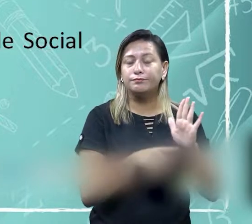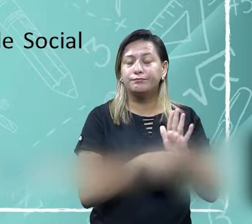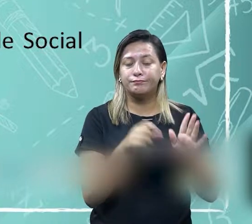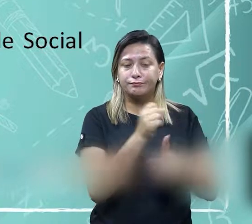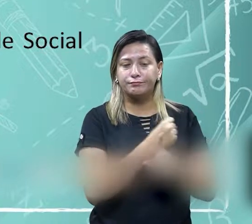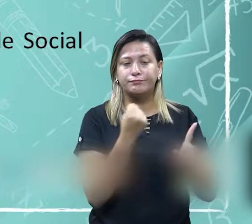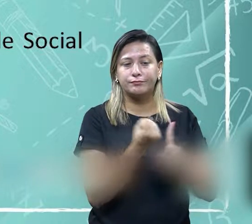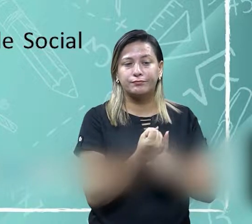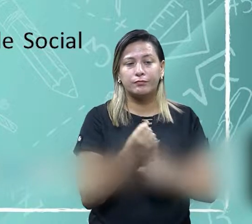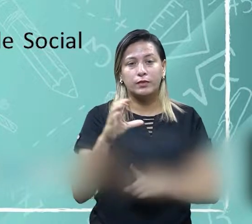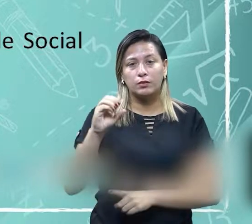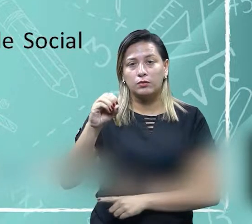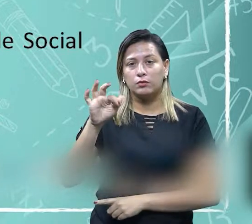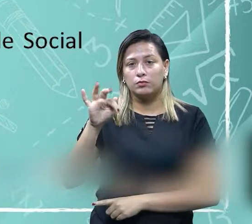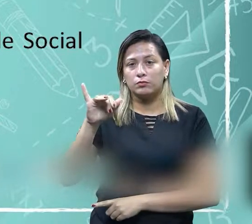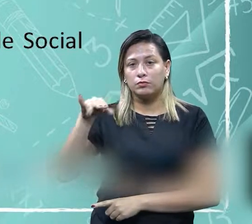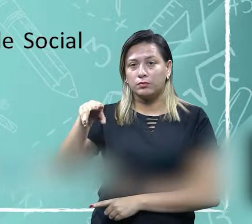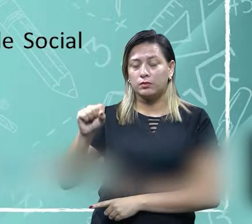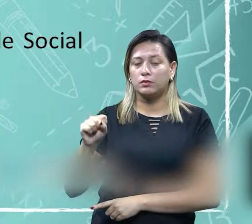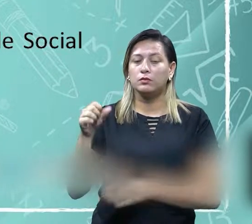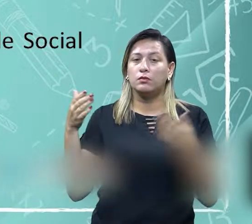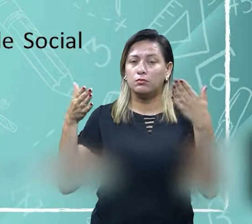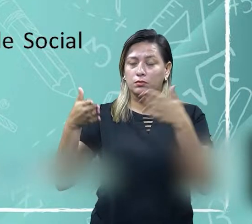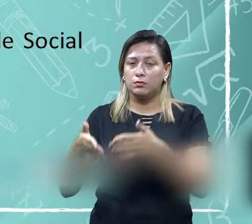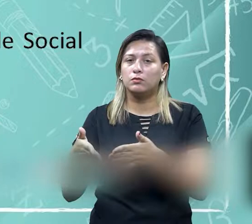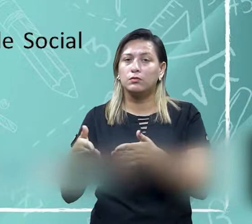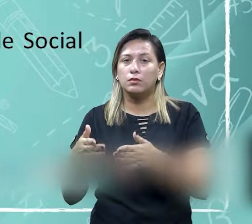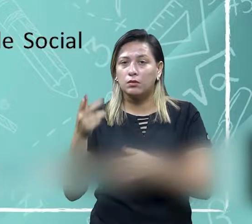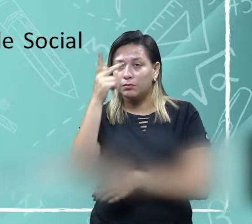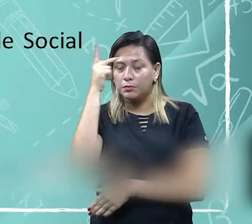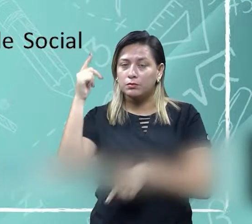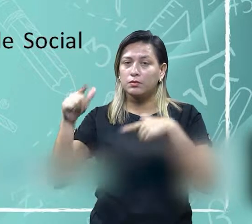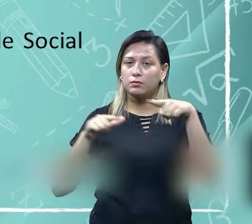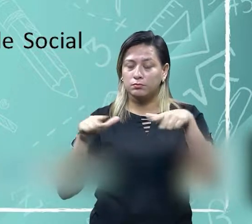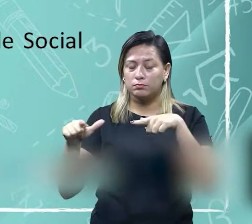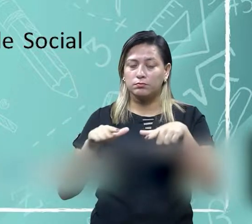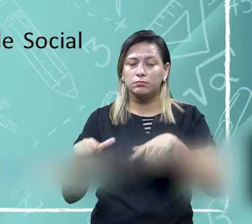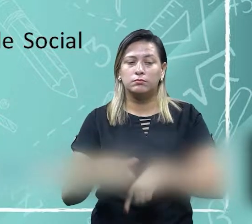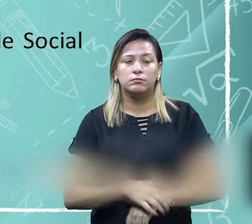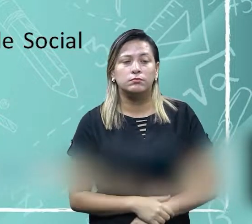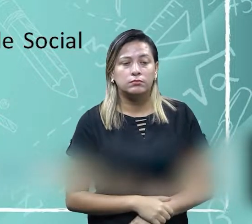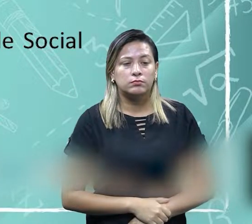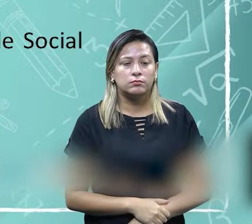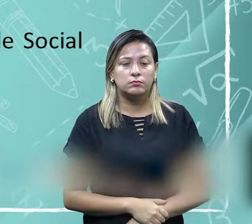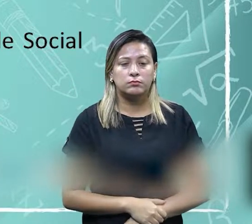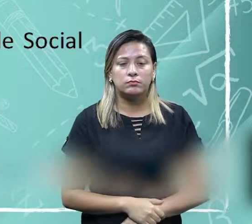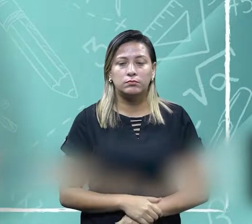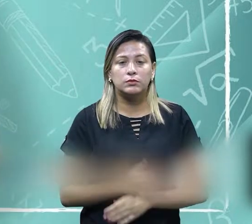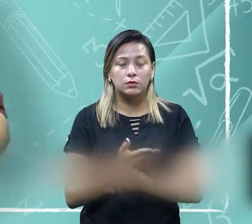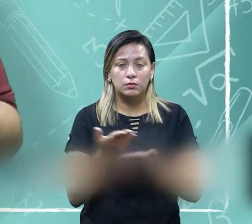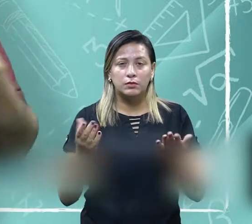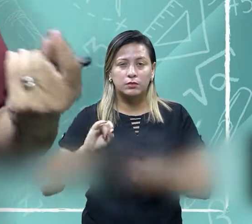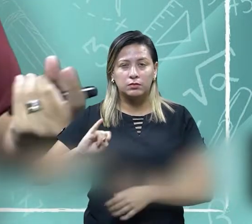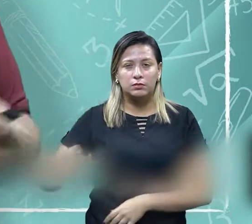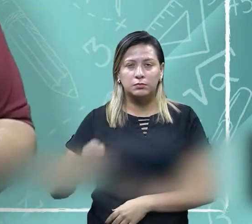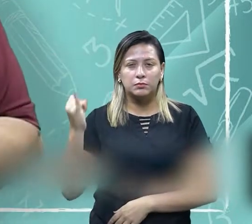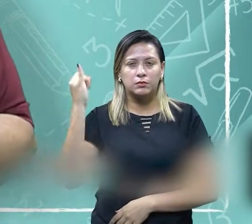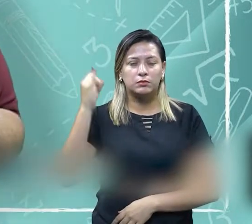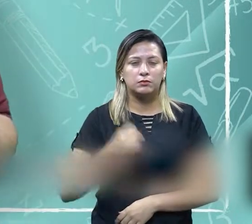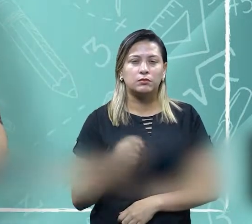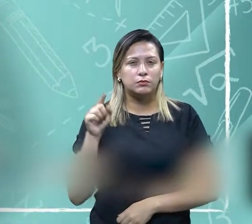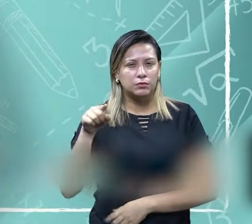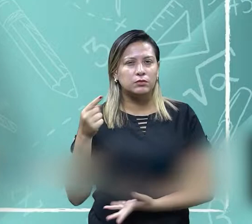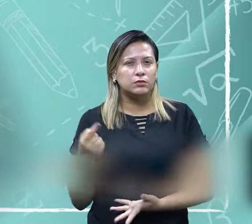os COFINS já é relacionados ao trabalhador diretamente. Então, esses impostos, com certeza você